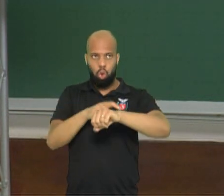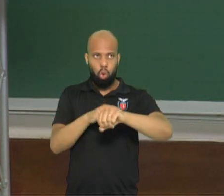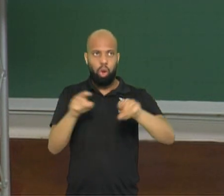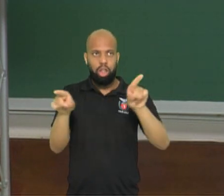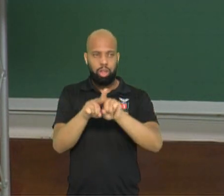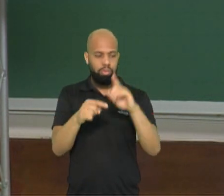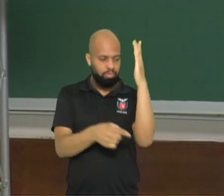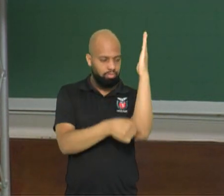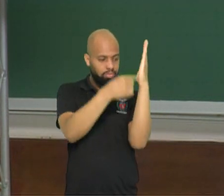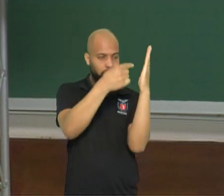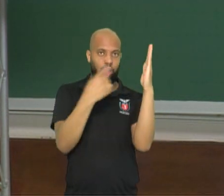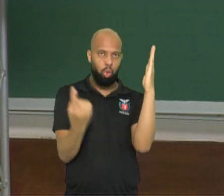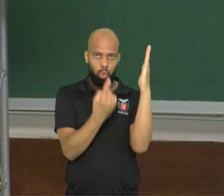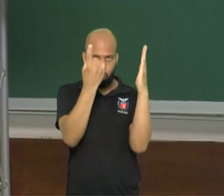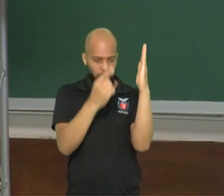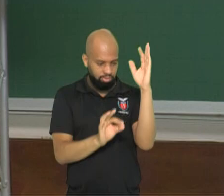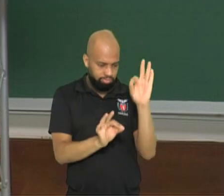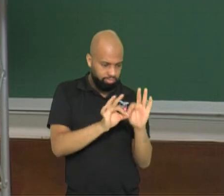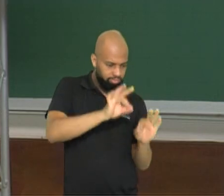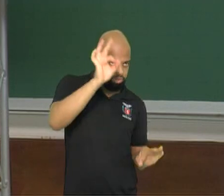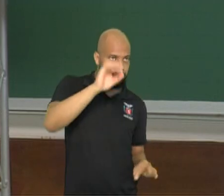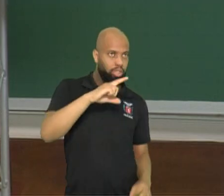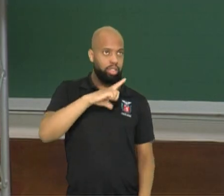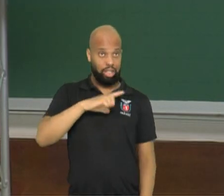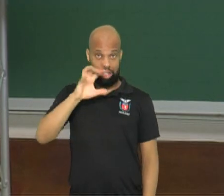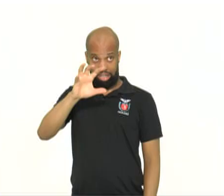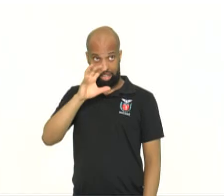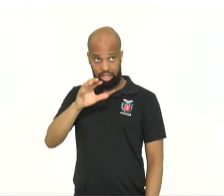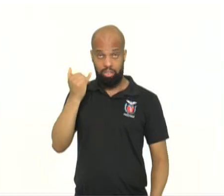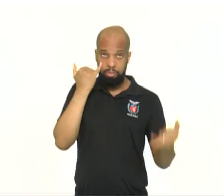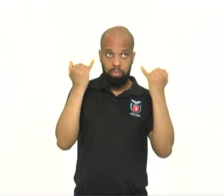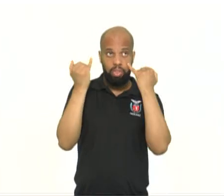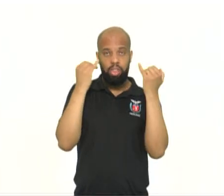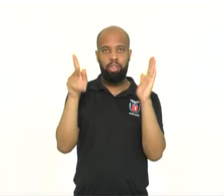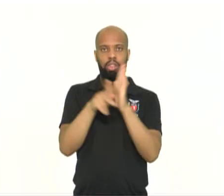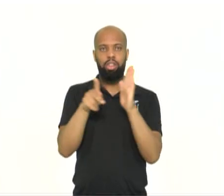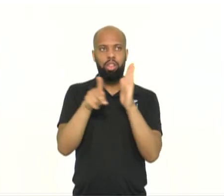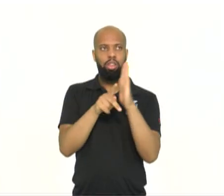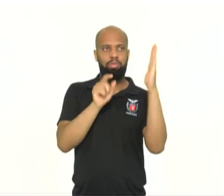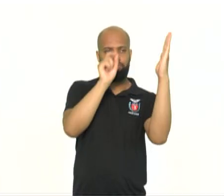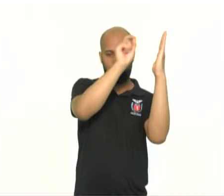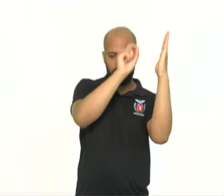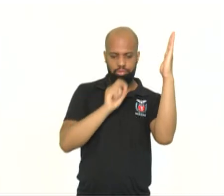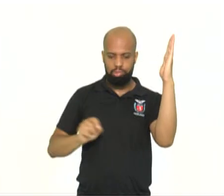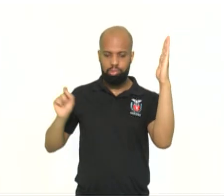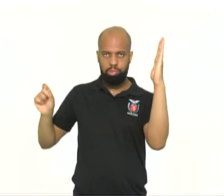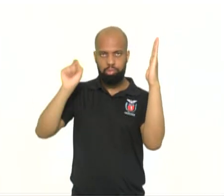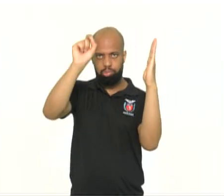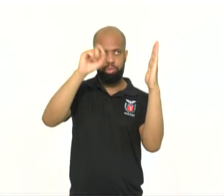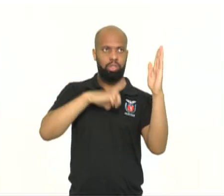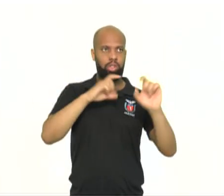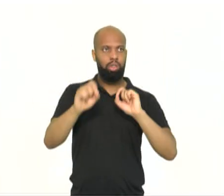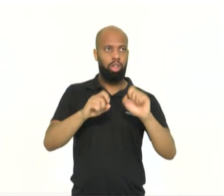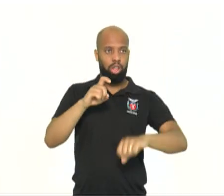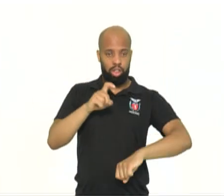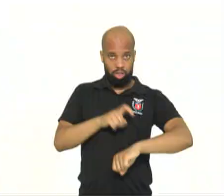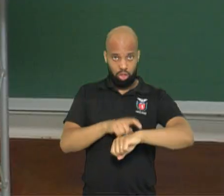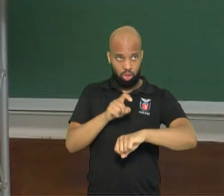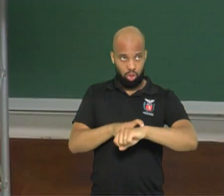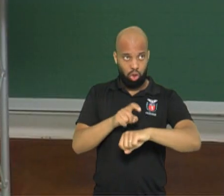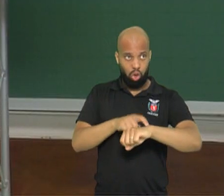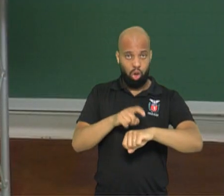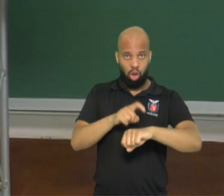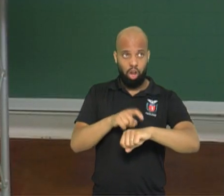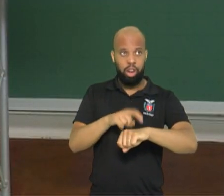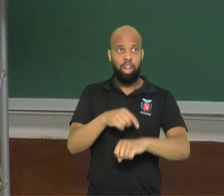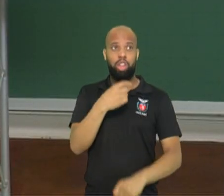Então, você obteve isso aqui, basicamente. Então, eu tenho, às 2 horas, eu tenho 1,6,